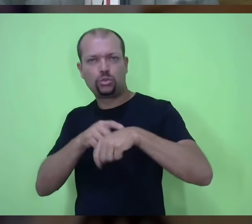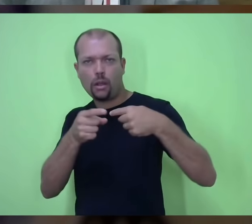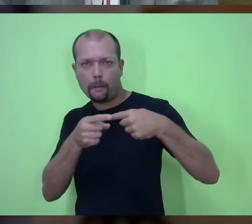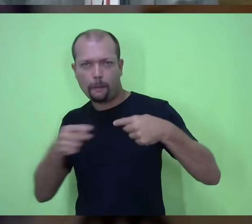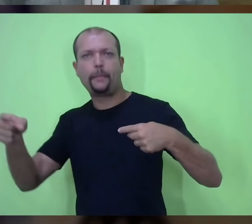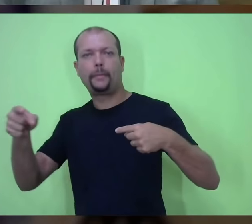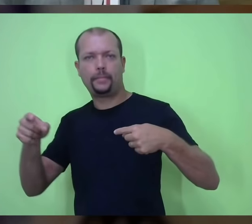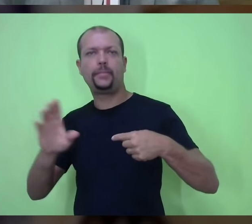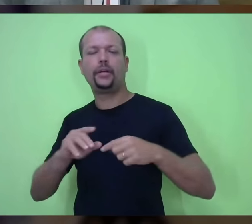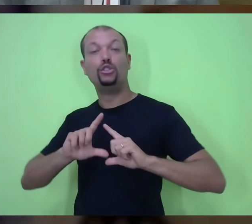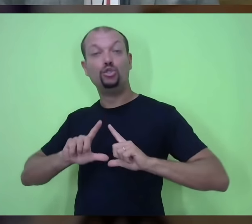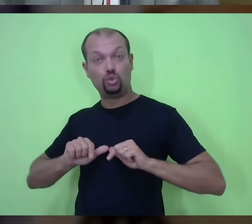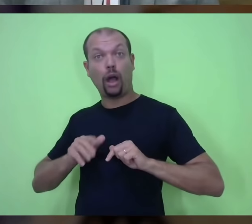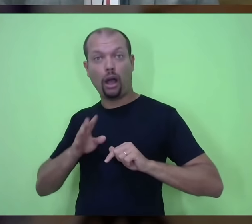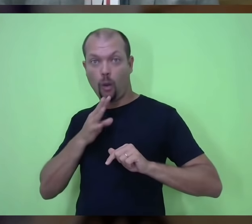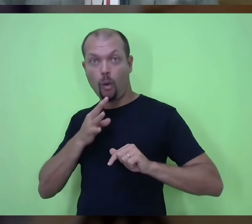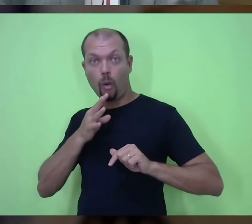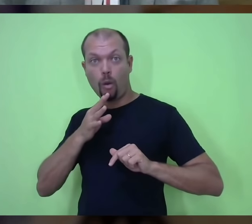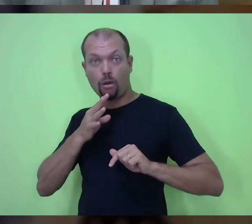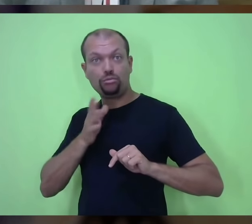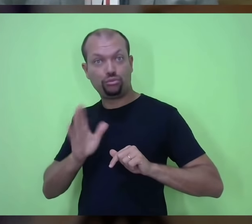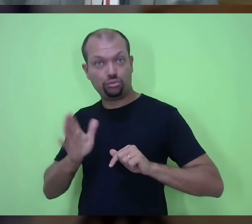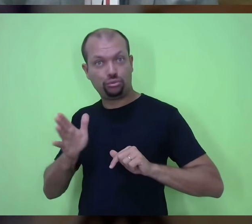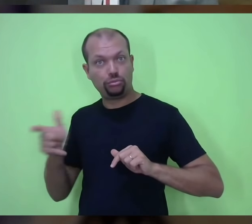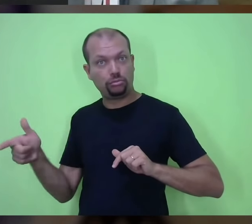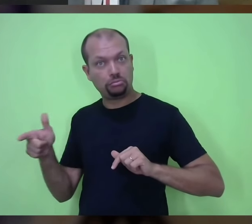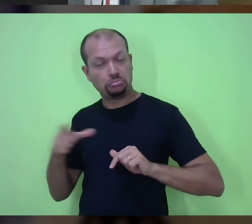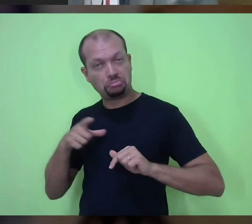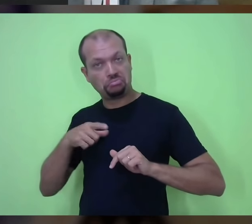a teologia judaica corrente do